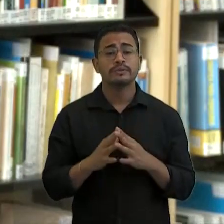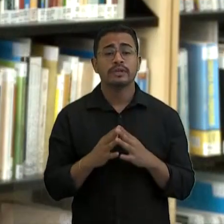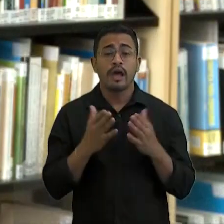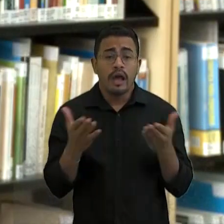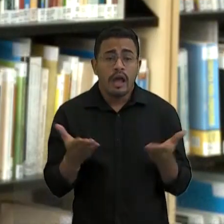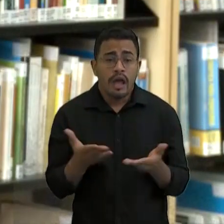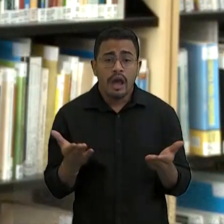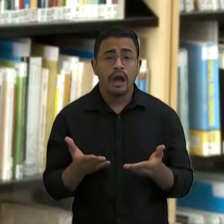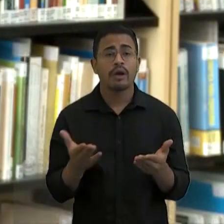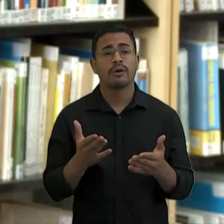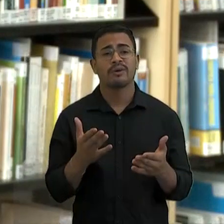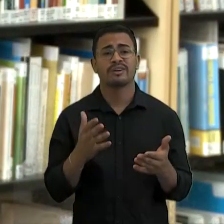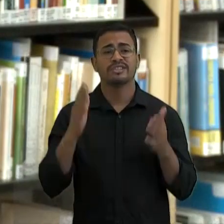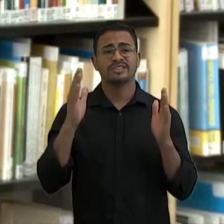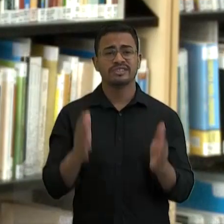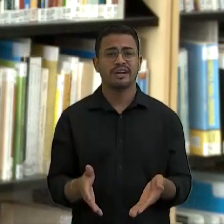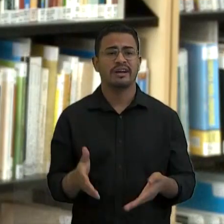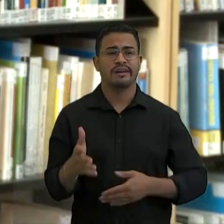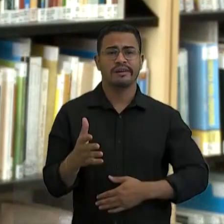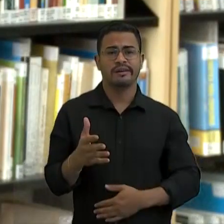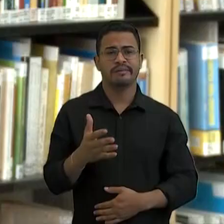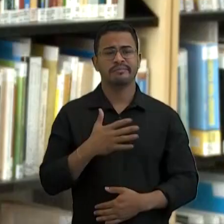já no meu